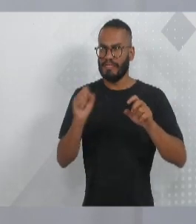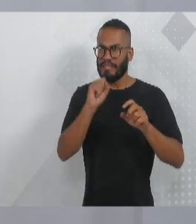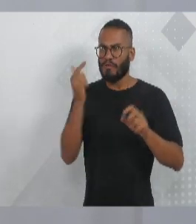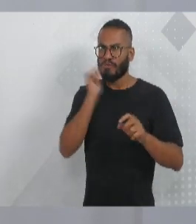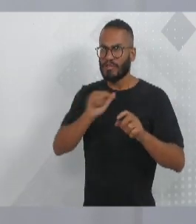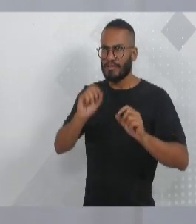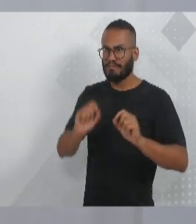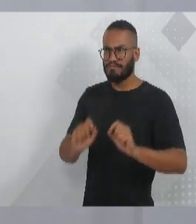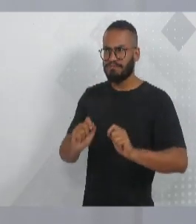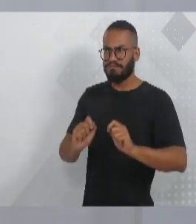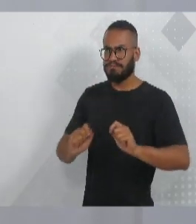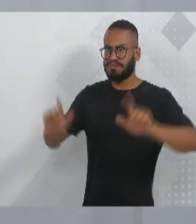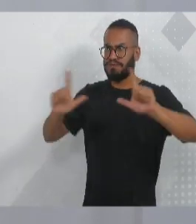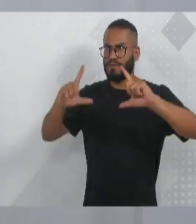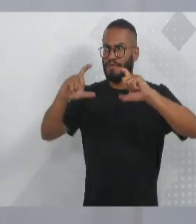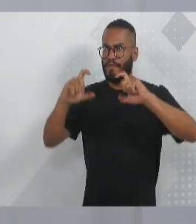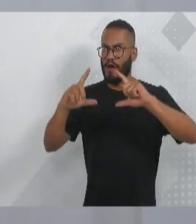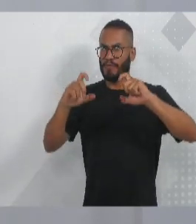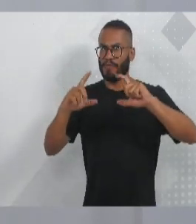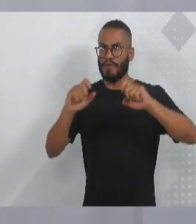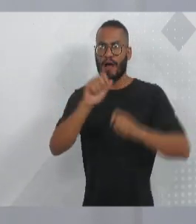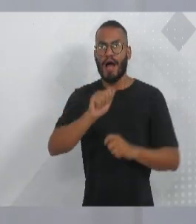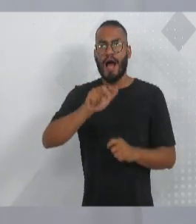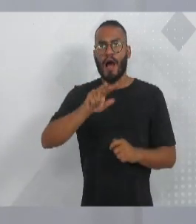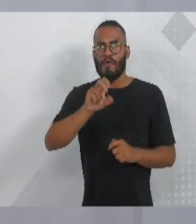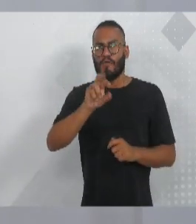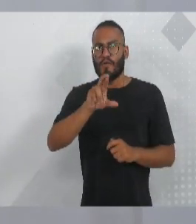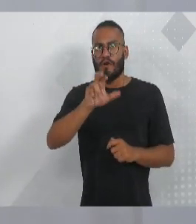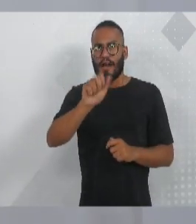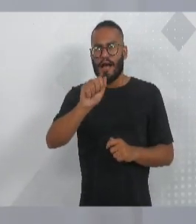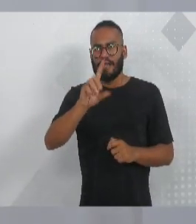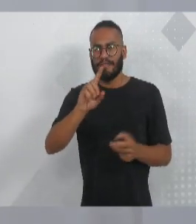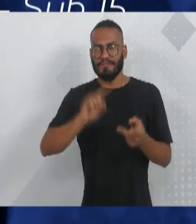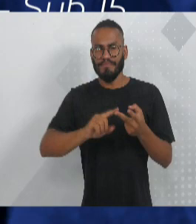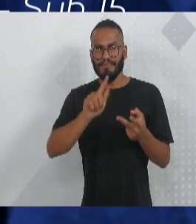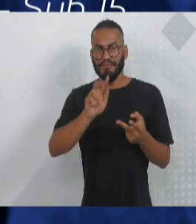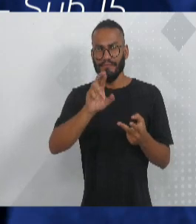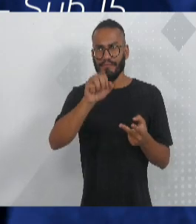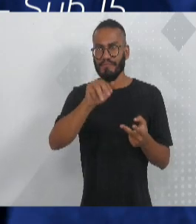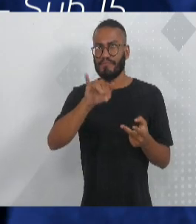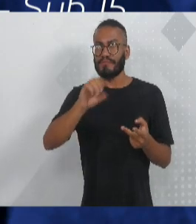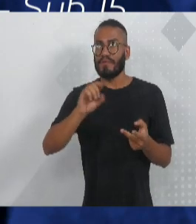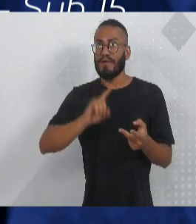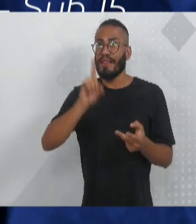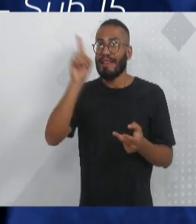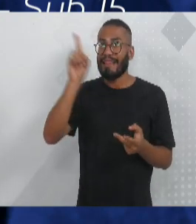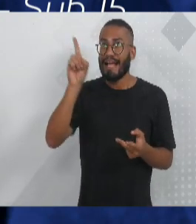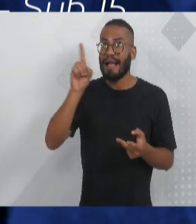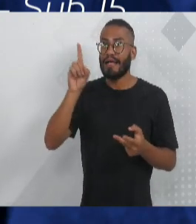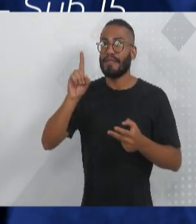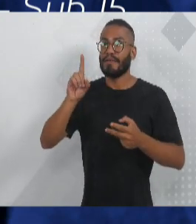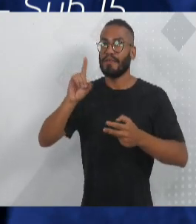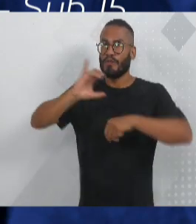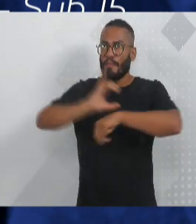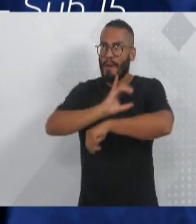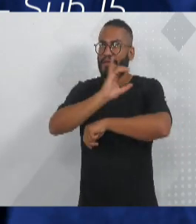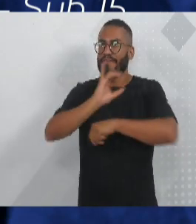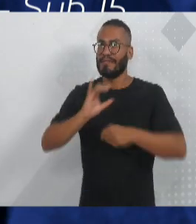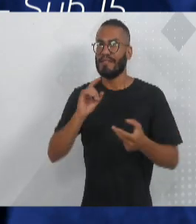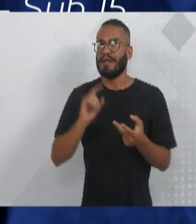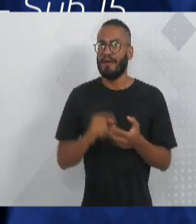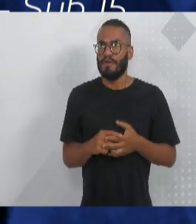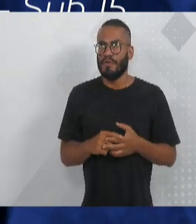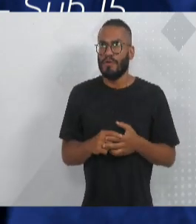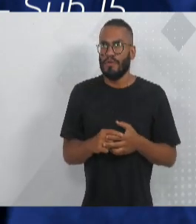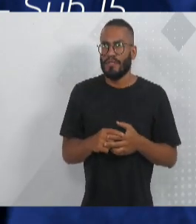foto a gente fez final de semana Alvorada Bandeirantes e Grêmio primeiro encontro foi lá no grêmio topzinha tem as fotos na sequência Bandeirantes e